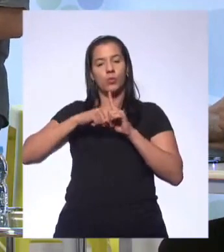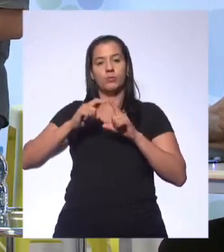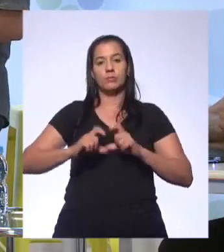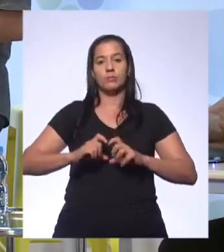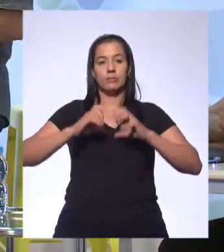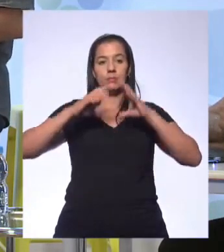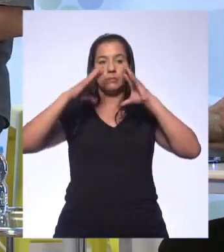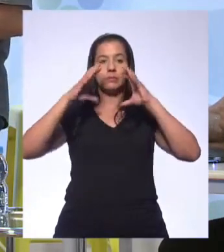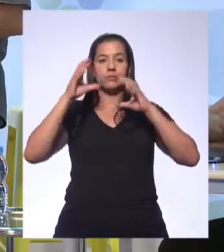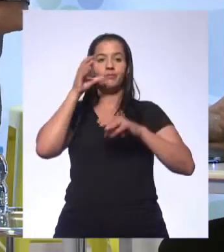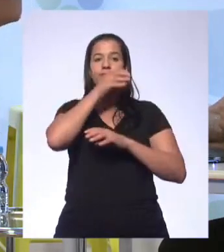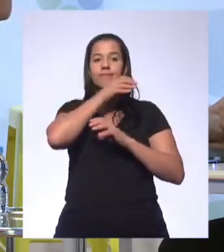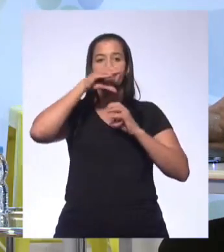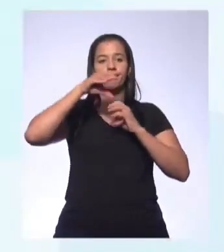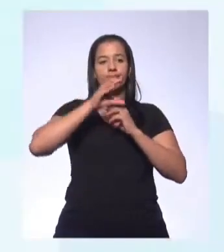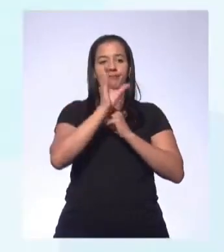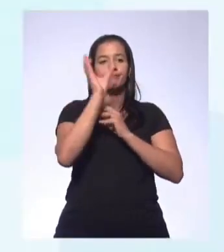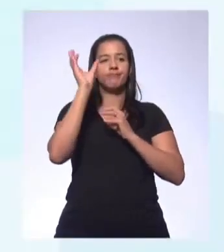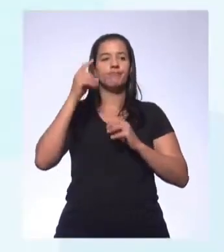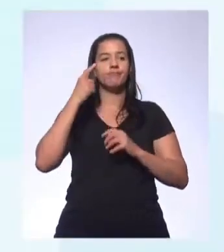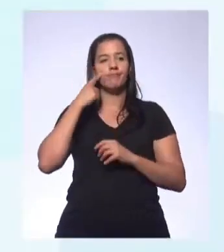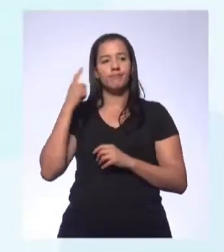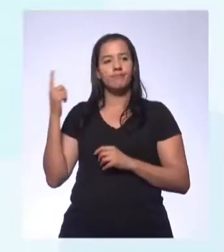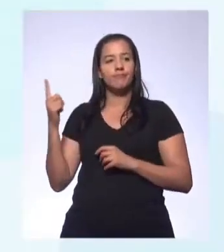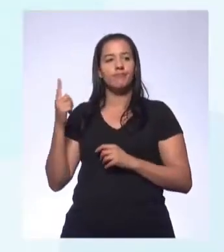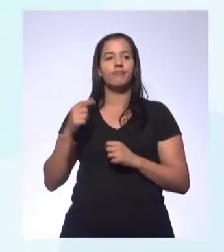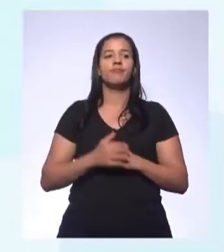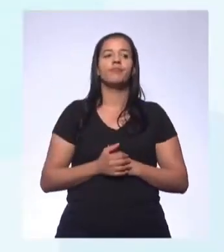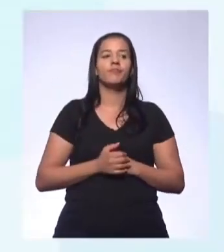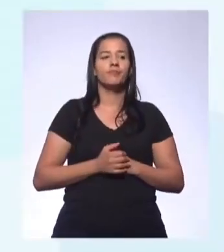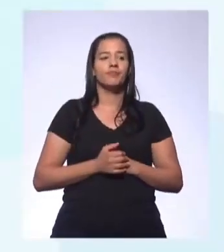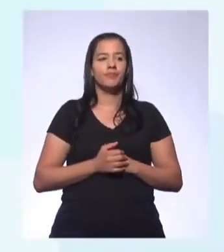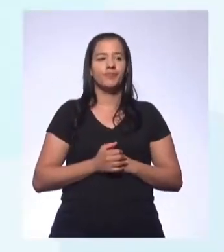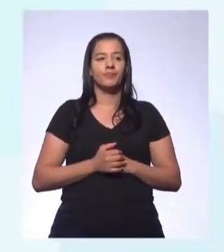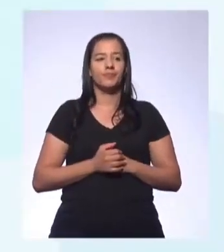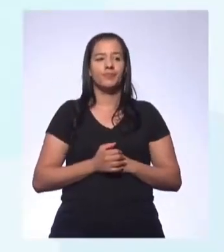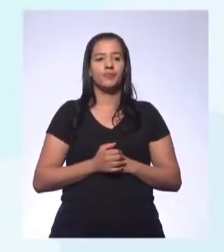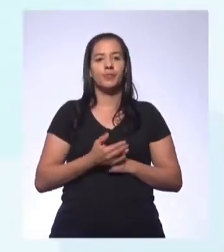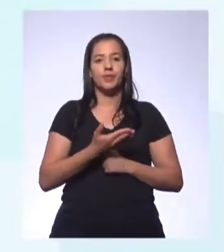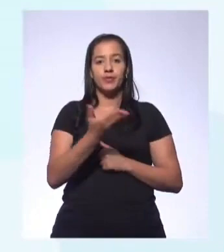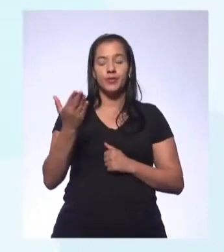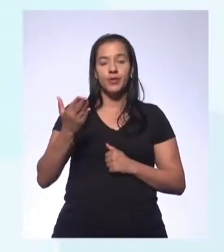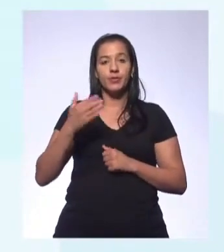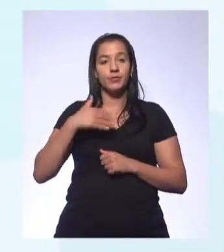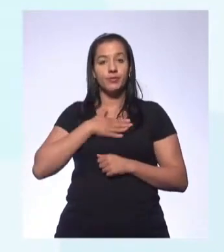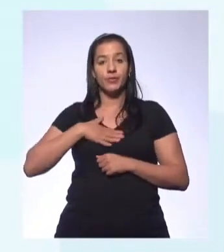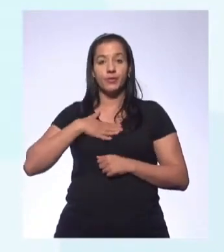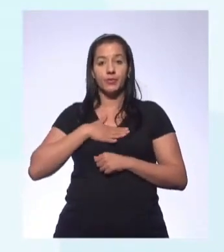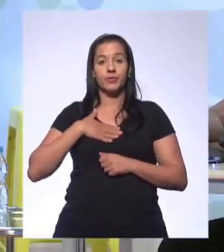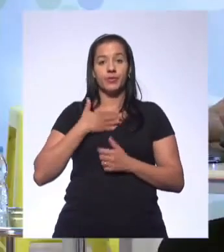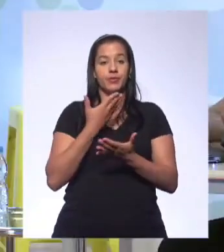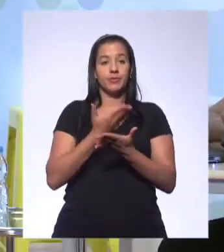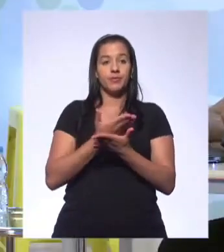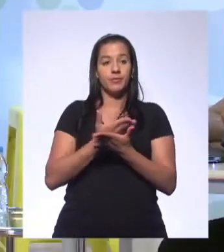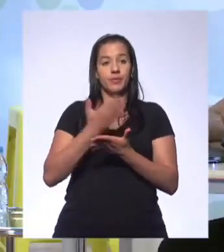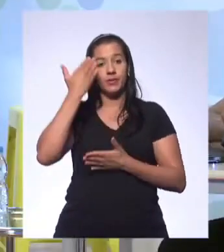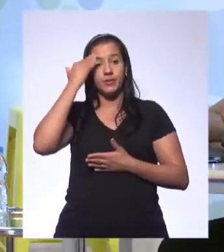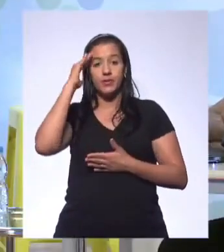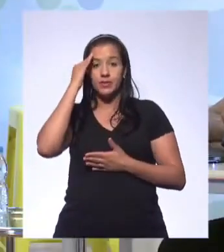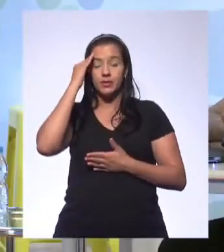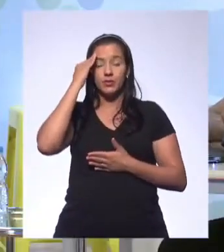global, ok? Retomando aqui o ciclo biológico, o efeito estufa, espero aí que vocês tenham, né,